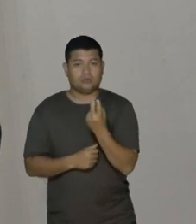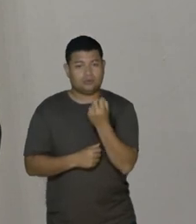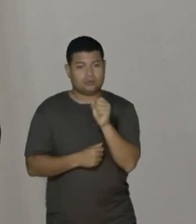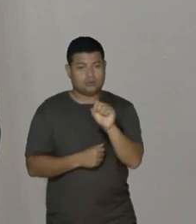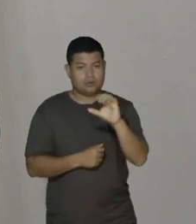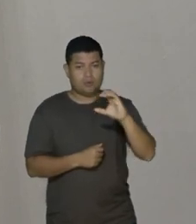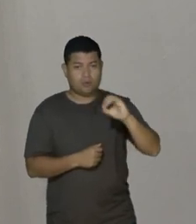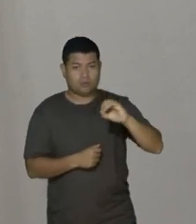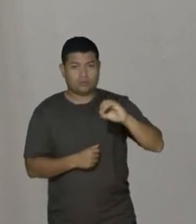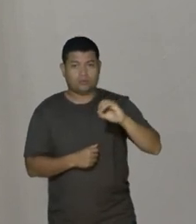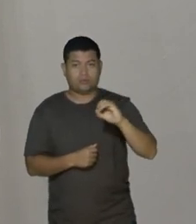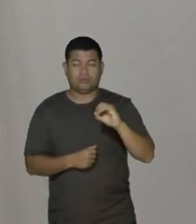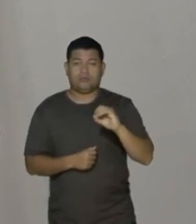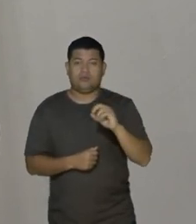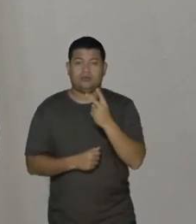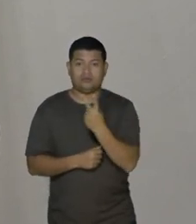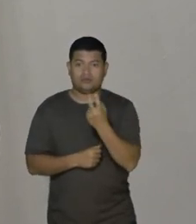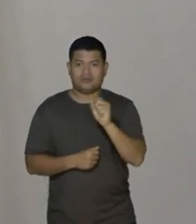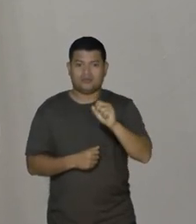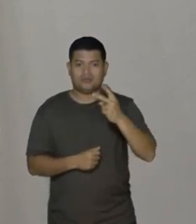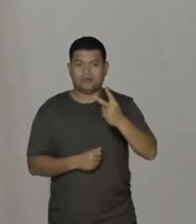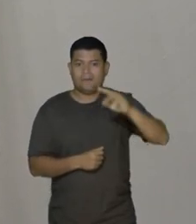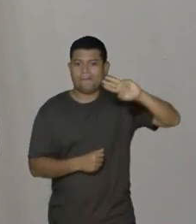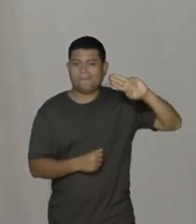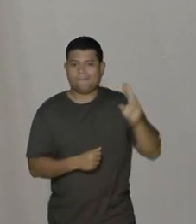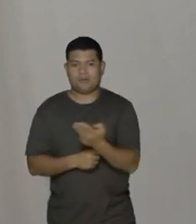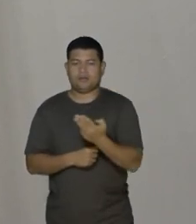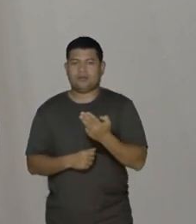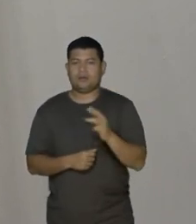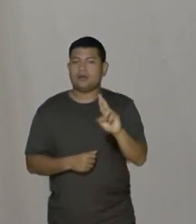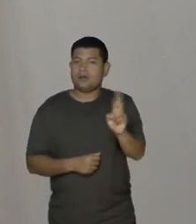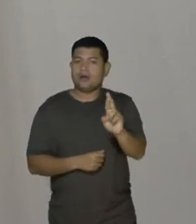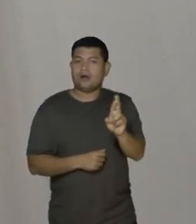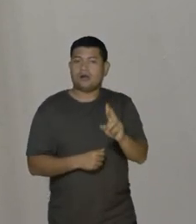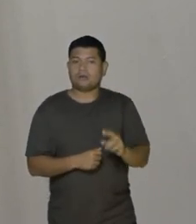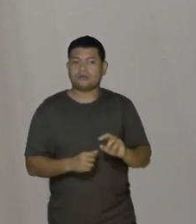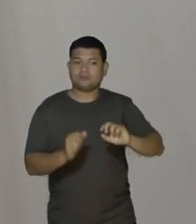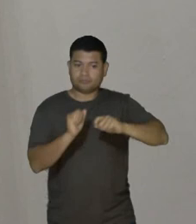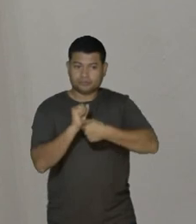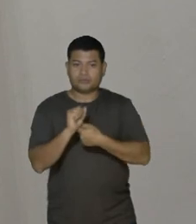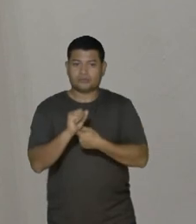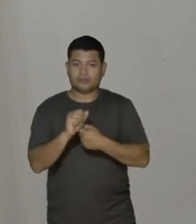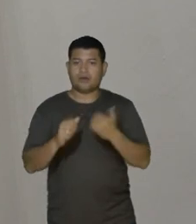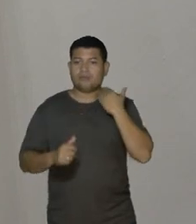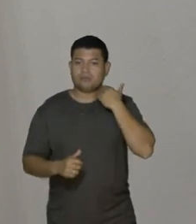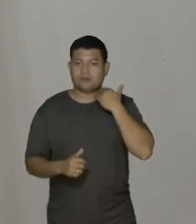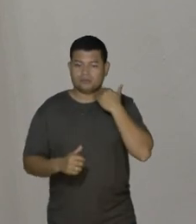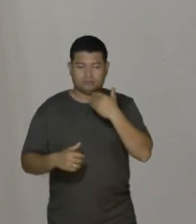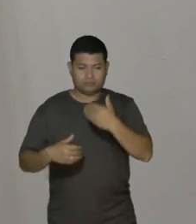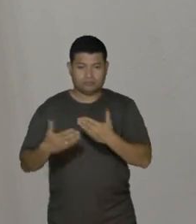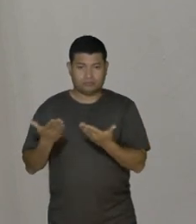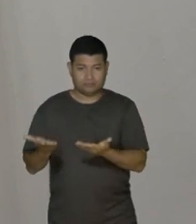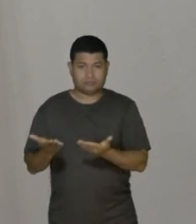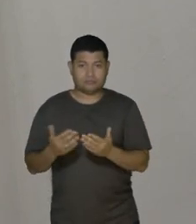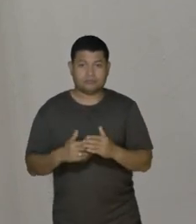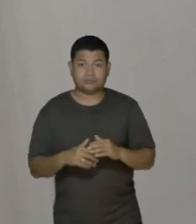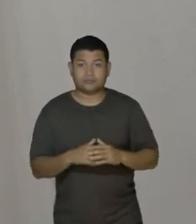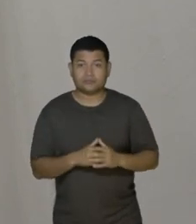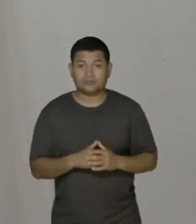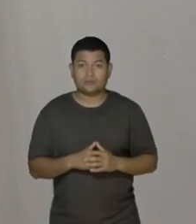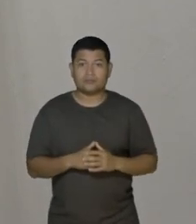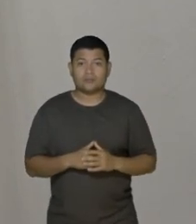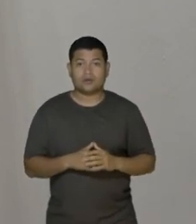282 milhões de reais. Bloqueados, 282, e